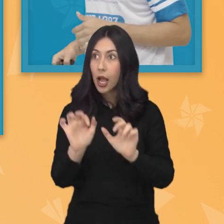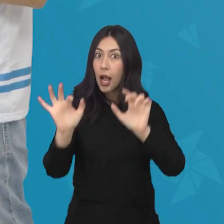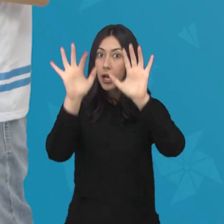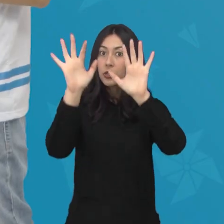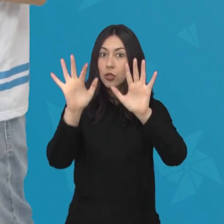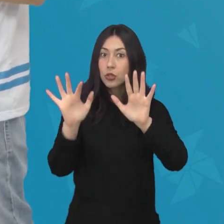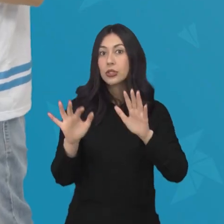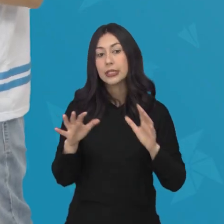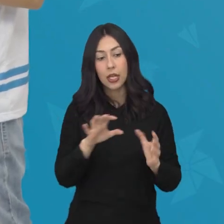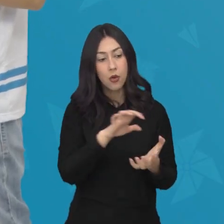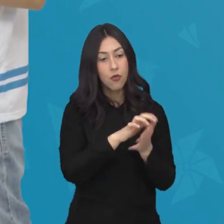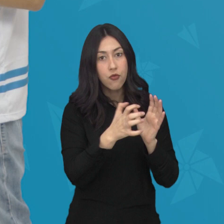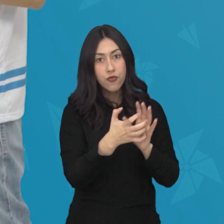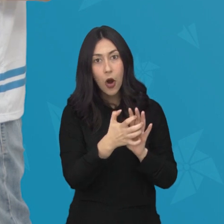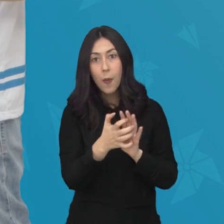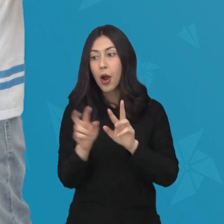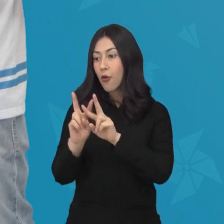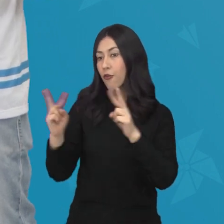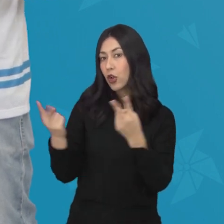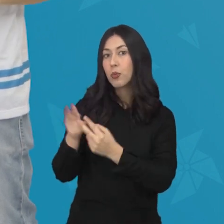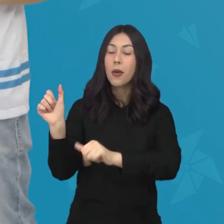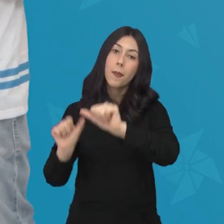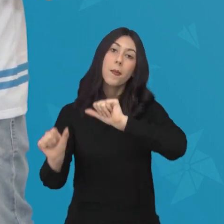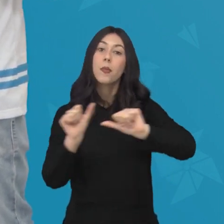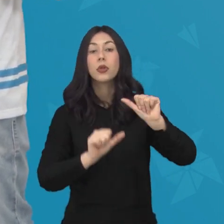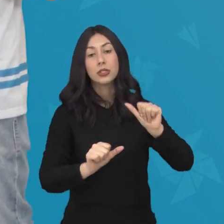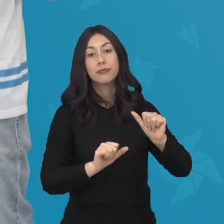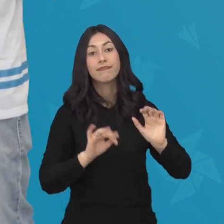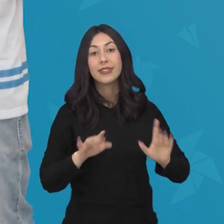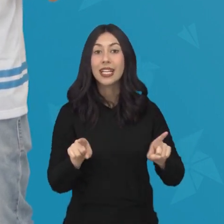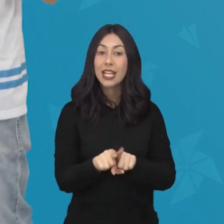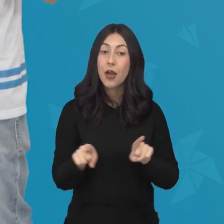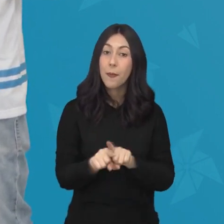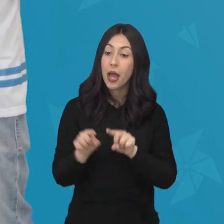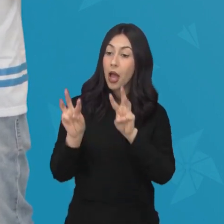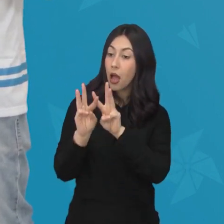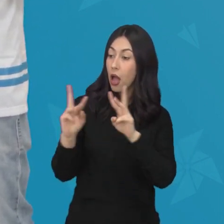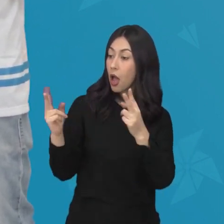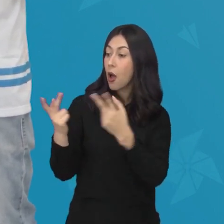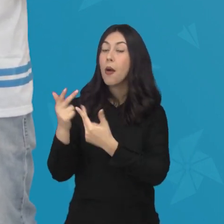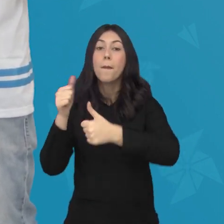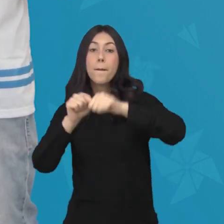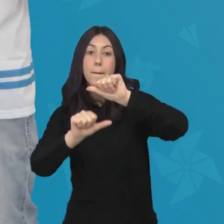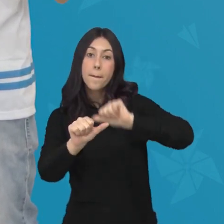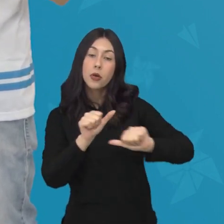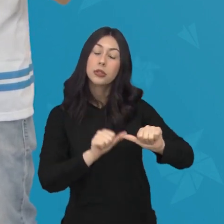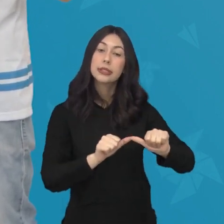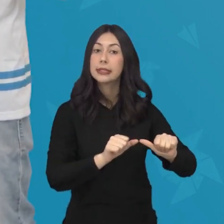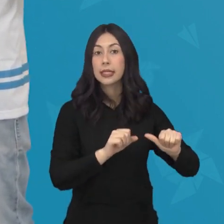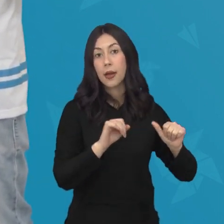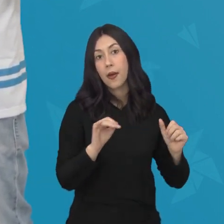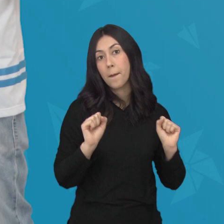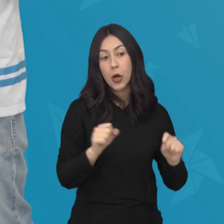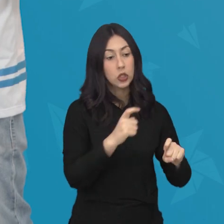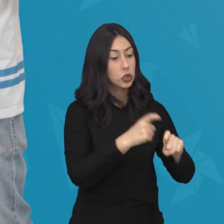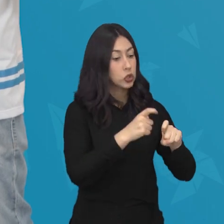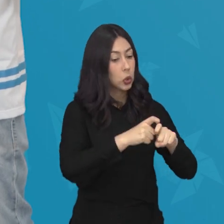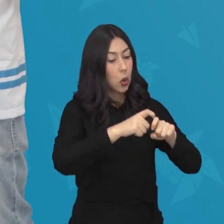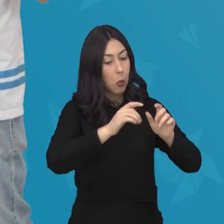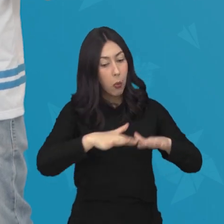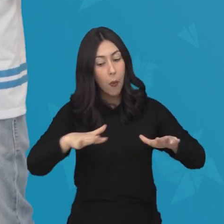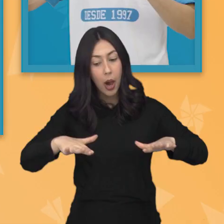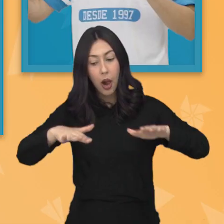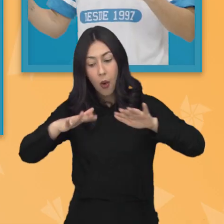variáveis. Primeiro, depois a gente falou sobre as mudanças de estado físico, né? Cada mudança de estado físico, seja de sólido para líquido, de líquido